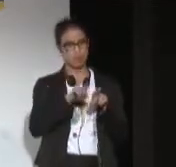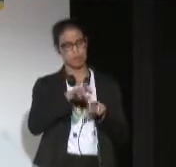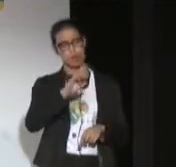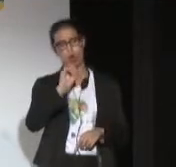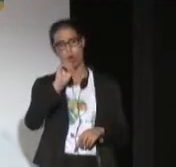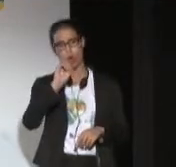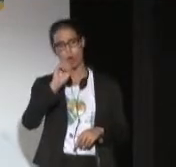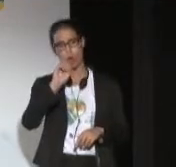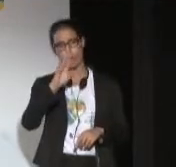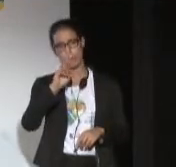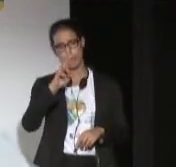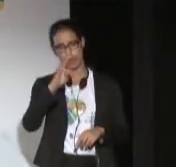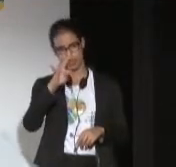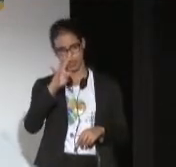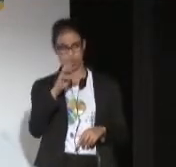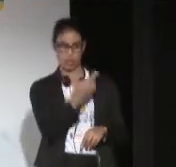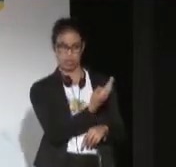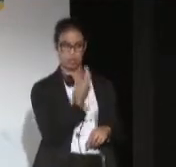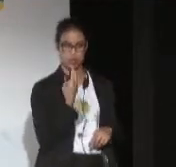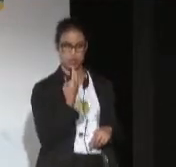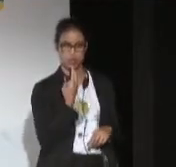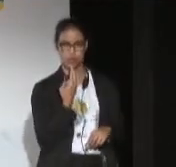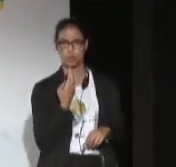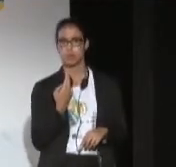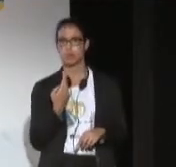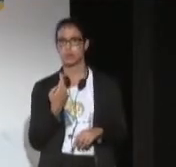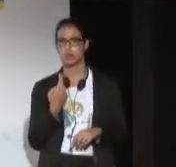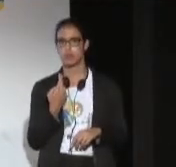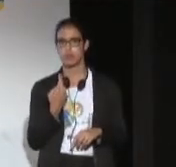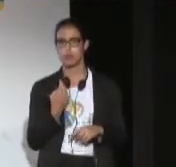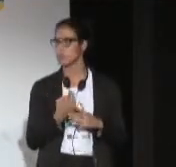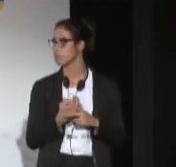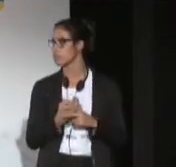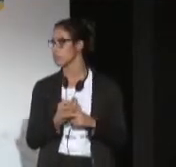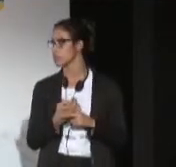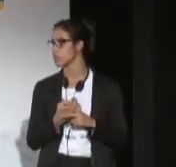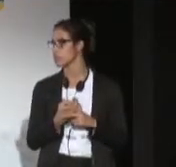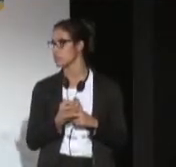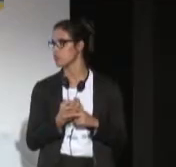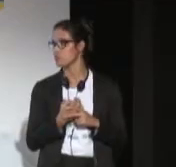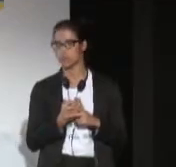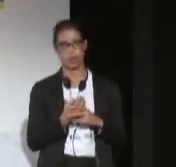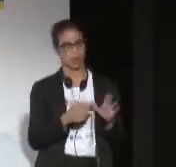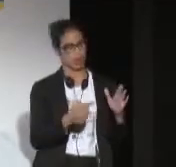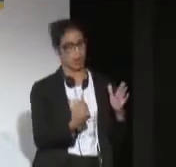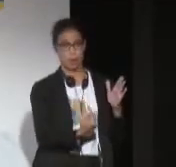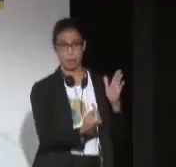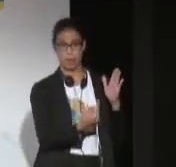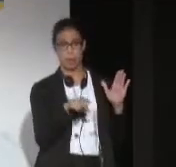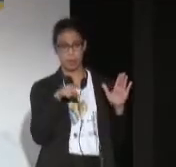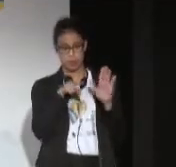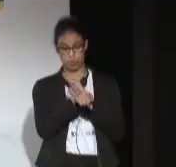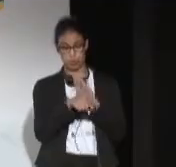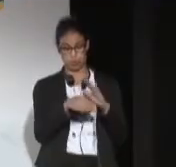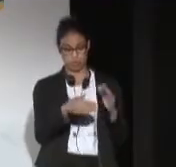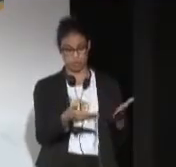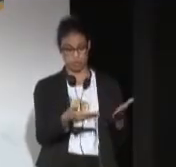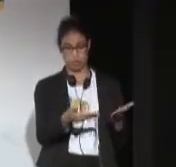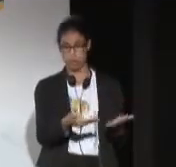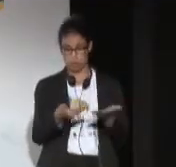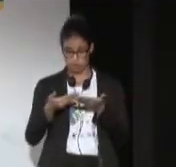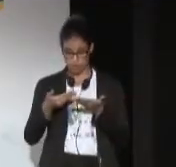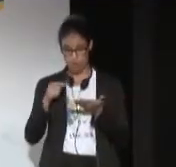responderam naquela primeira fala, porque uma das perguntas que vem aqui vem para Singapura, para o